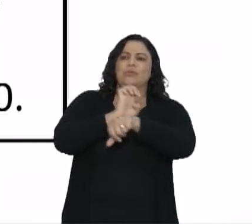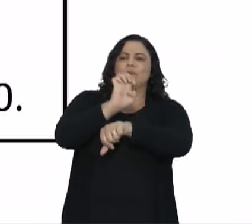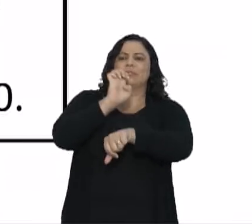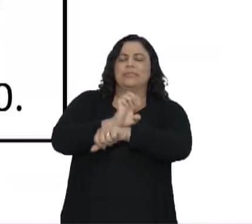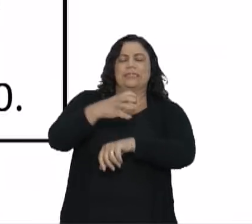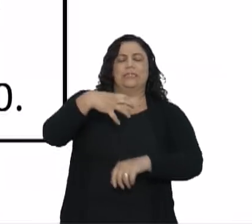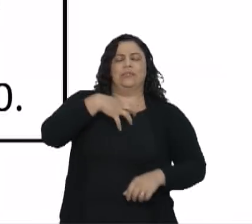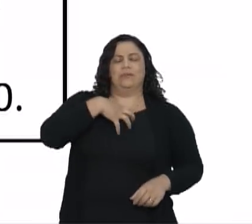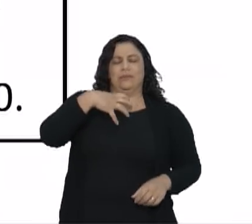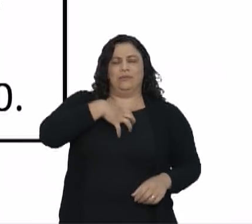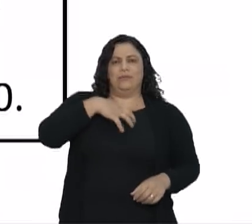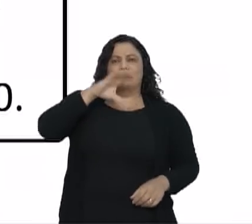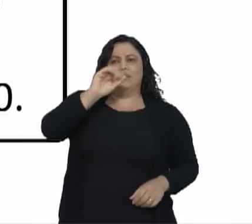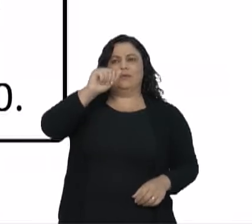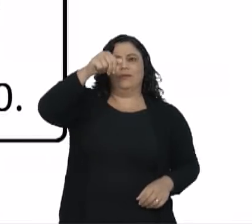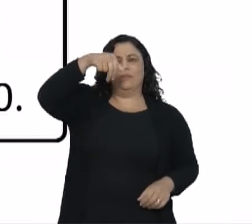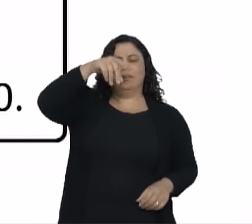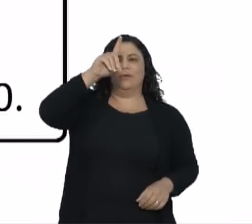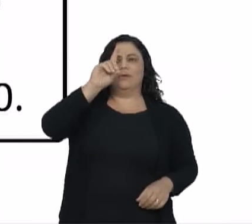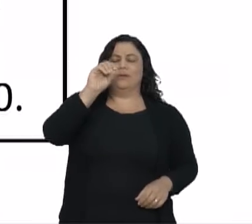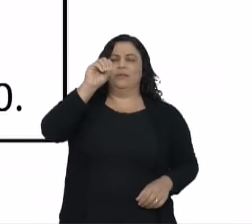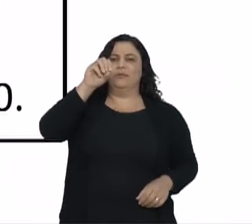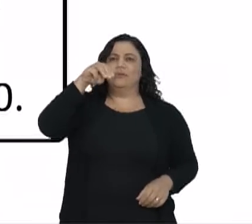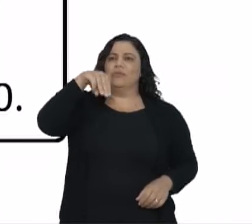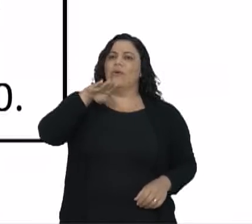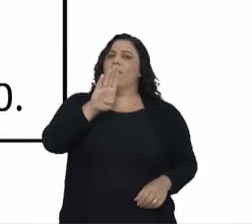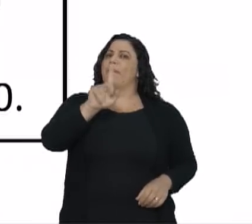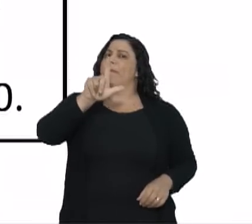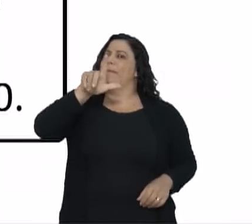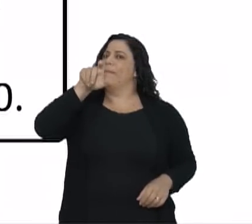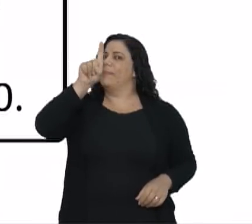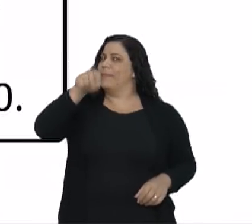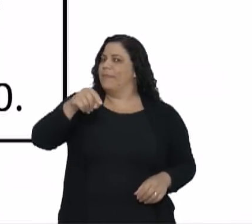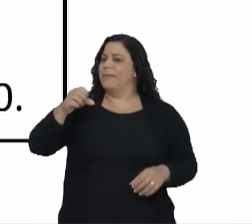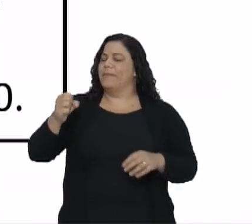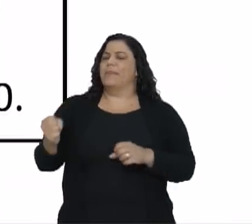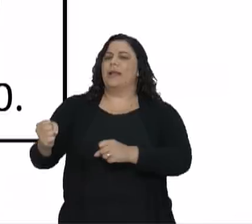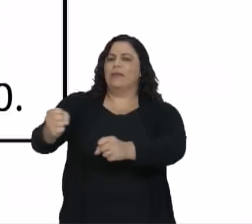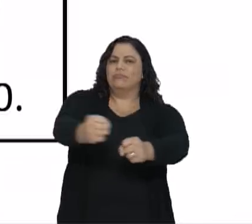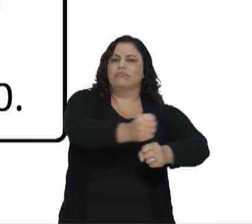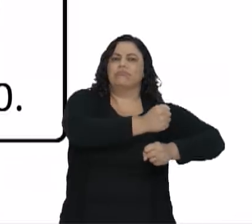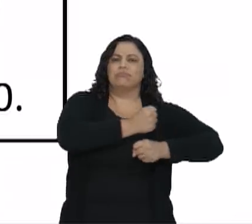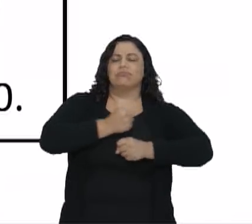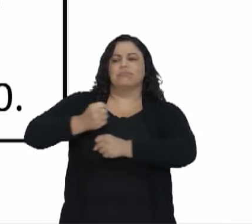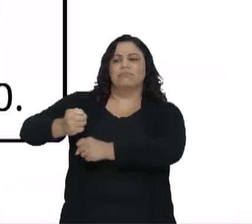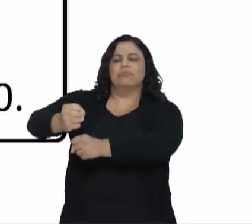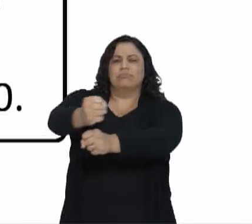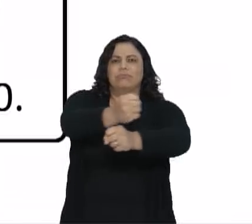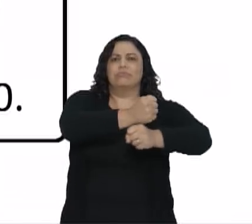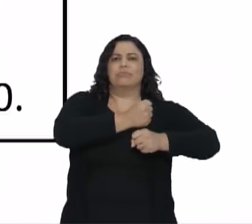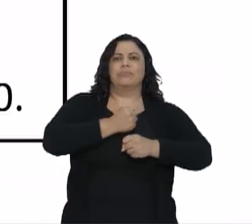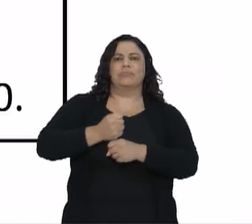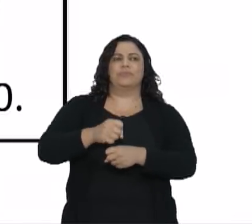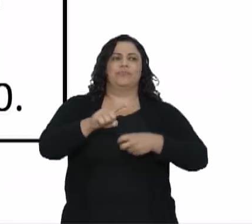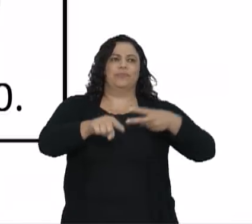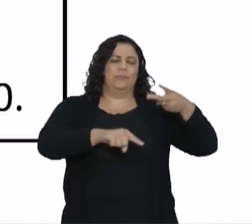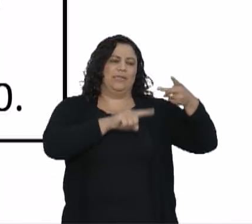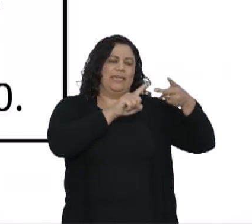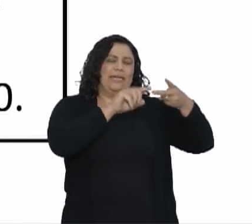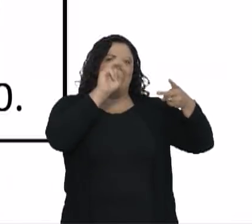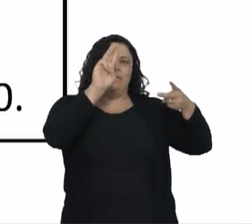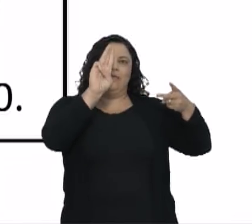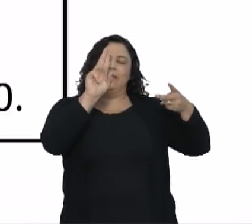religiosas afro-brasileiras em geral, certo? A Umbanda, que também tem origens africanas, une práticas